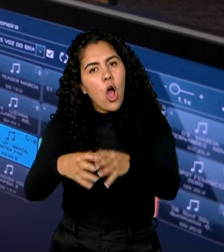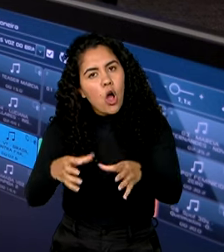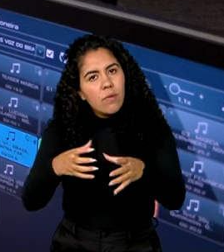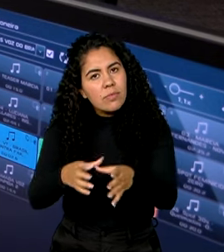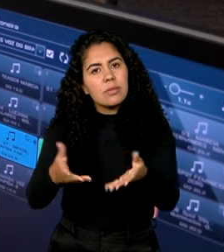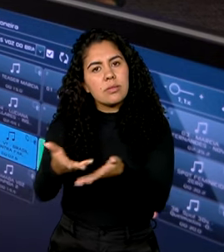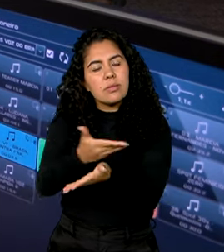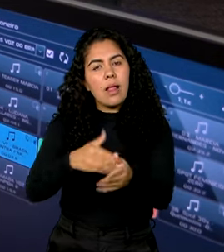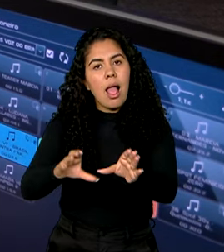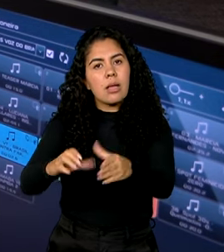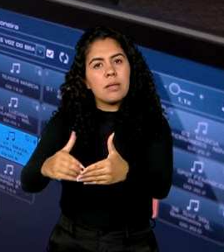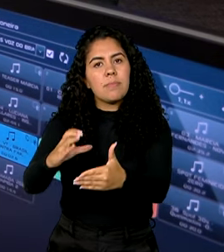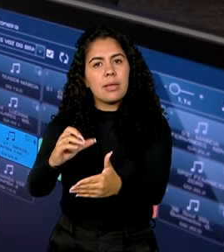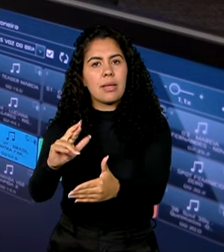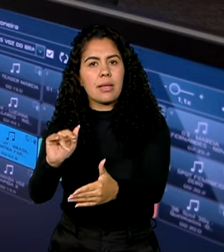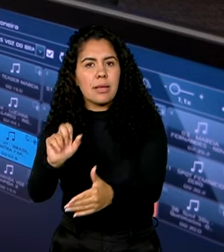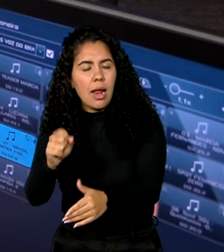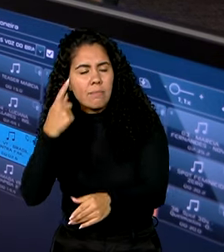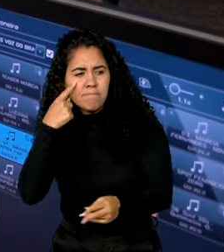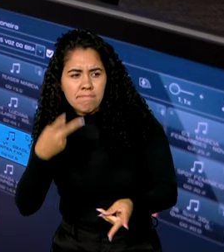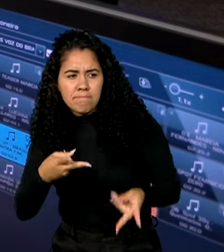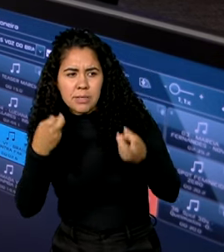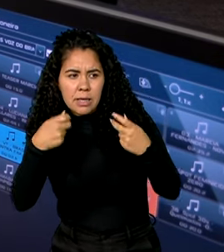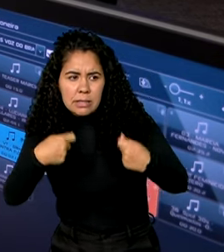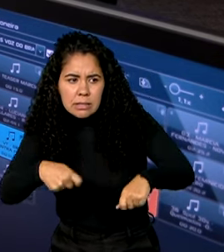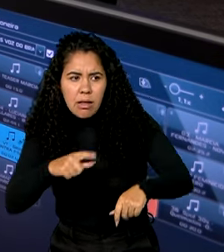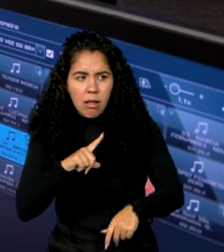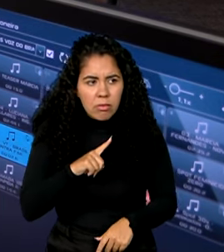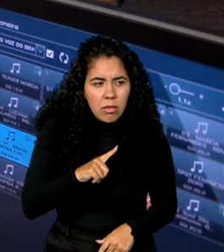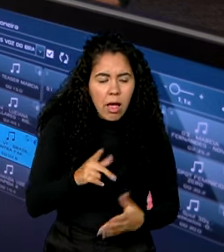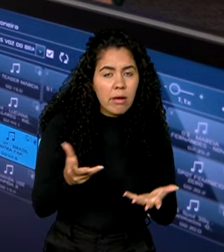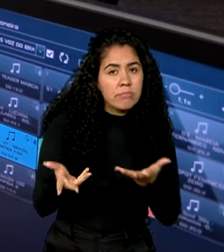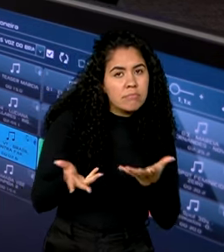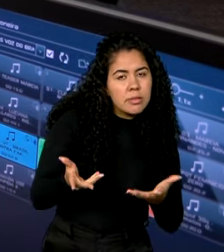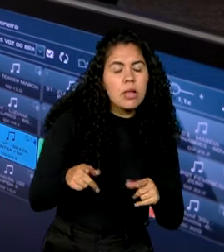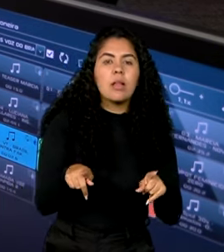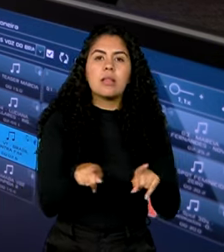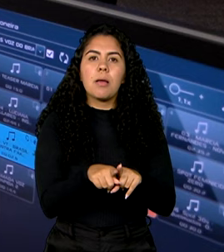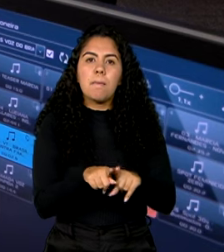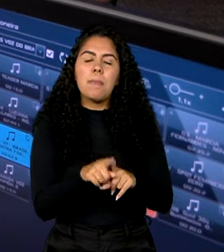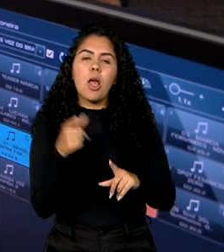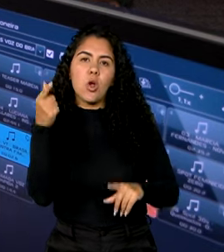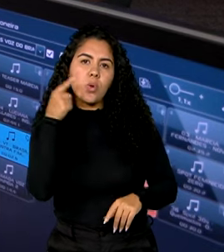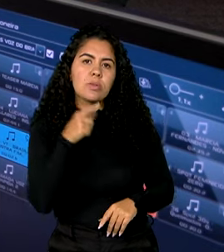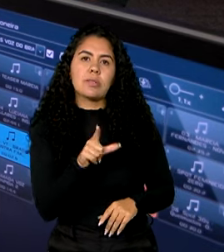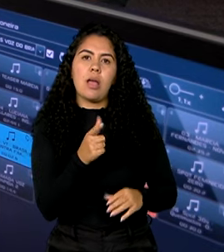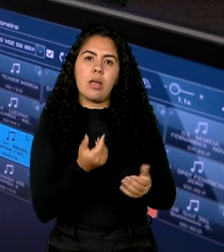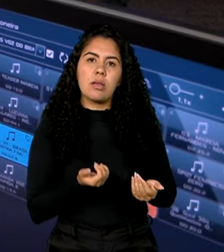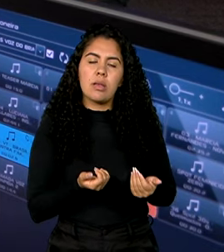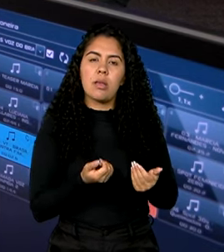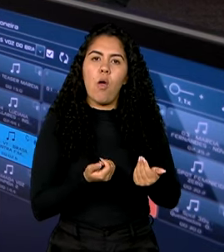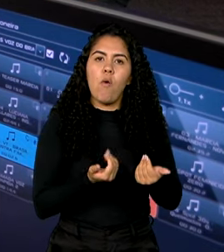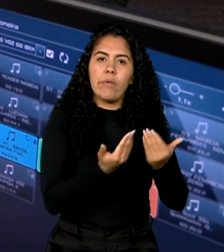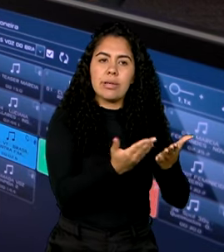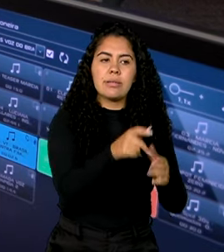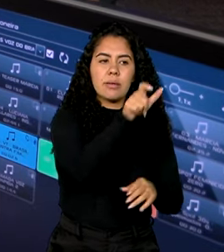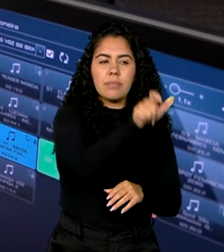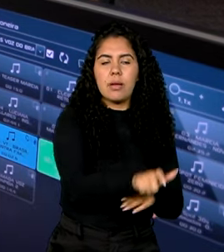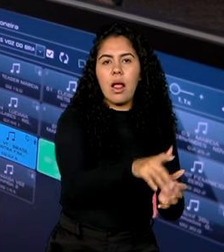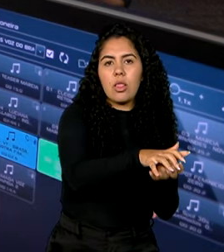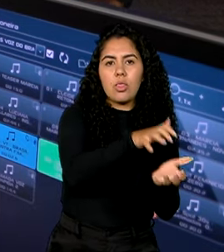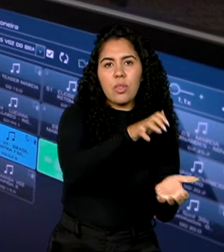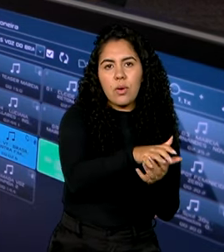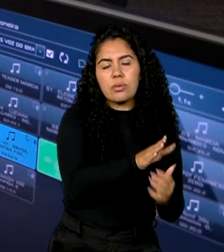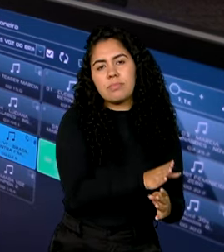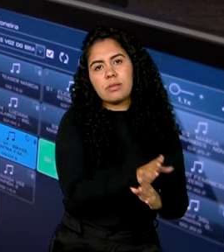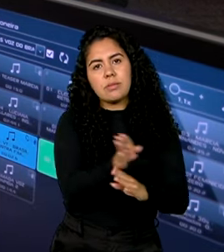equipe do CRAS identifica essa necessidade eu consigo encaminhar esses idosos lá pro centro de convên convivência do idoso para um